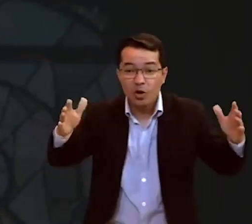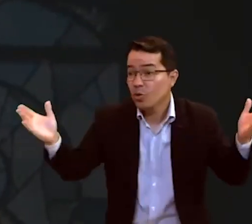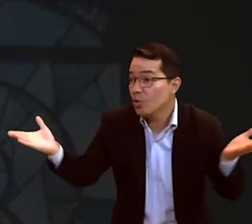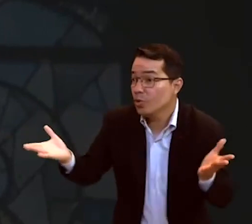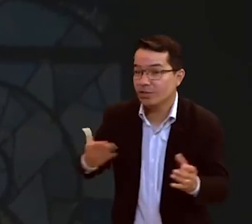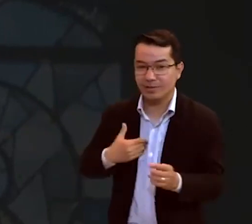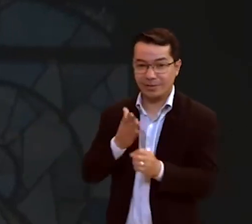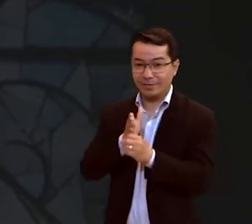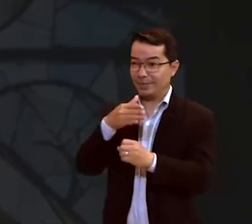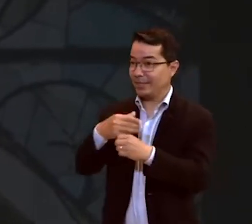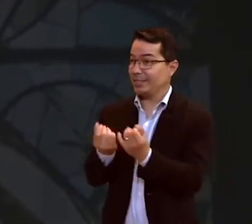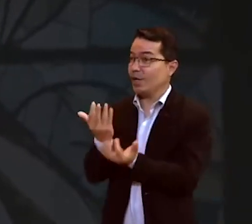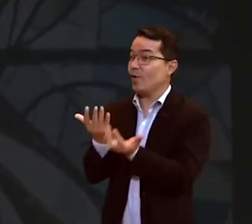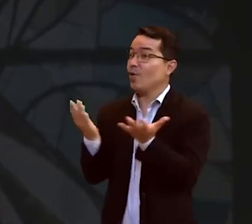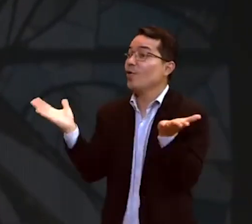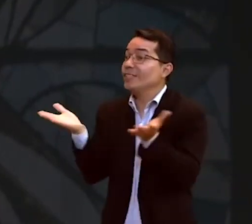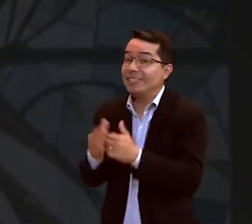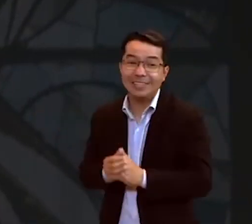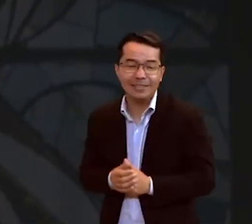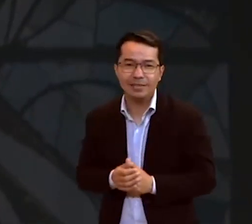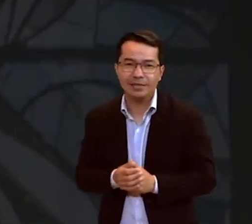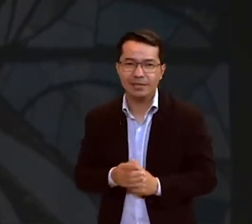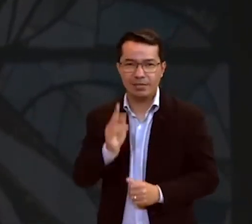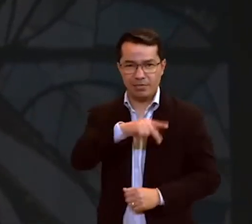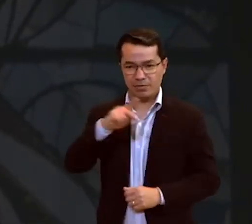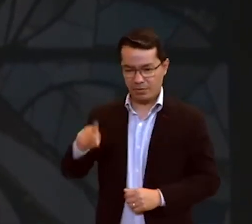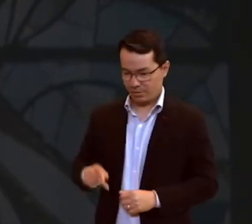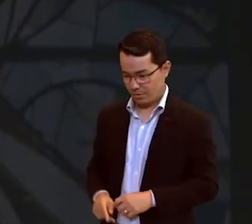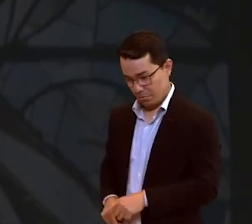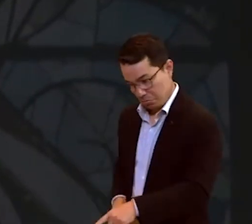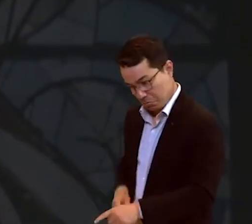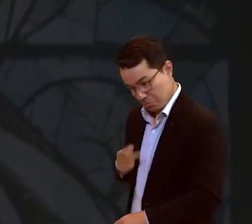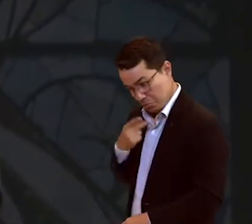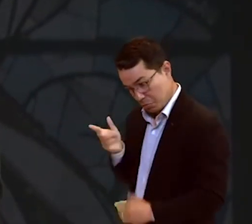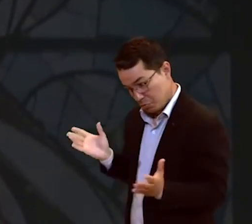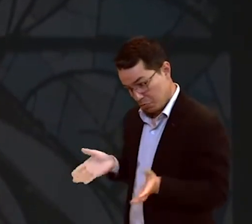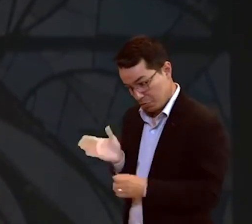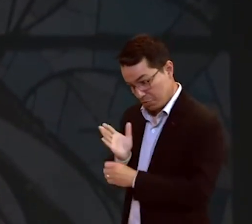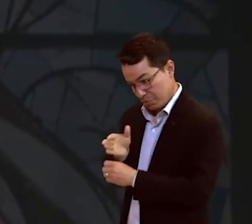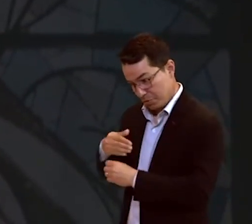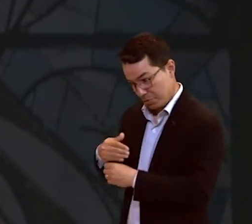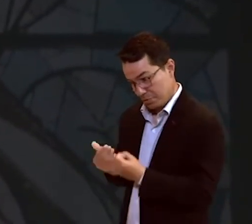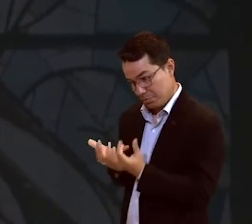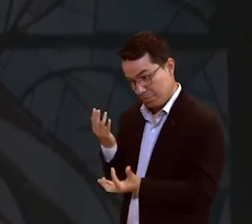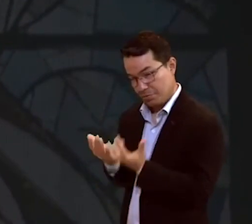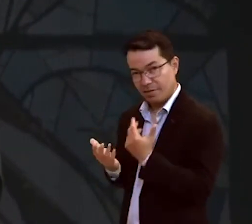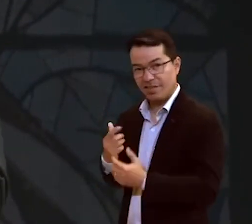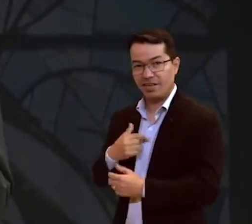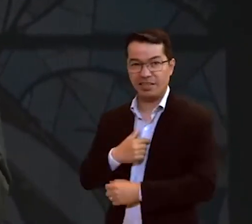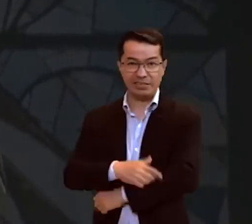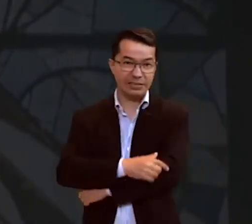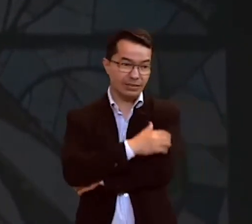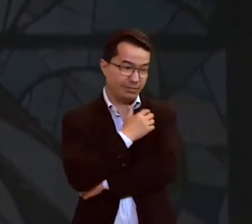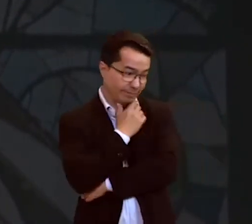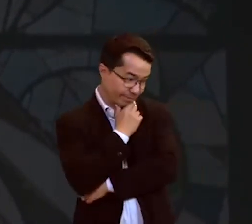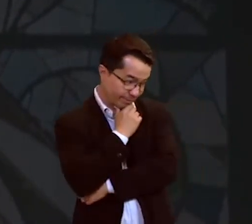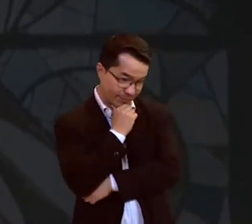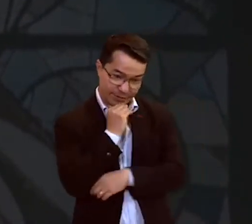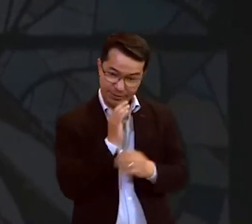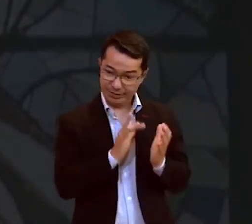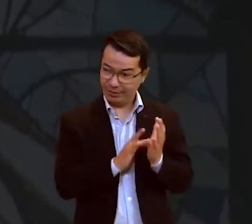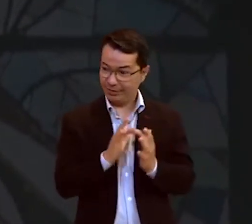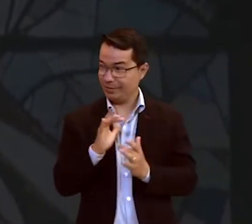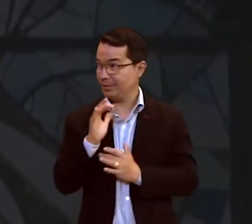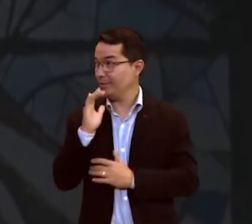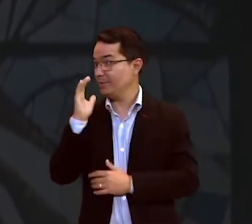as professoras desceram e falaram assim, olha, ele está falando que ele vai comer batatinha hoje. Eu falei, Jesus amado. Querido, aquilo ali ele tinha orado, ele estava falando